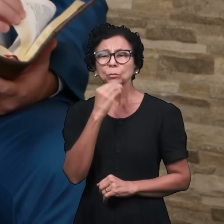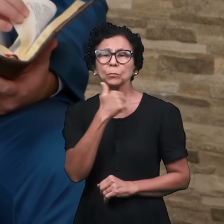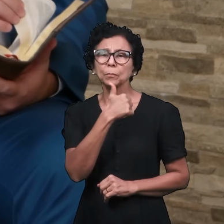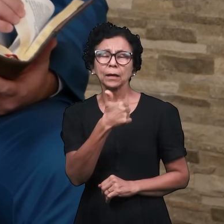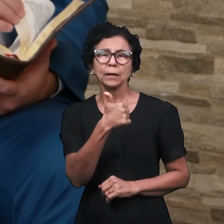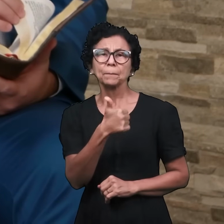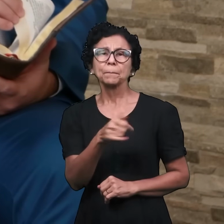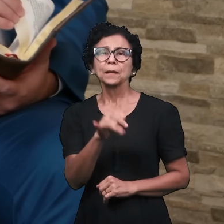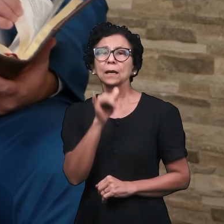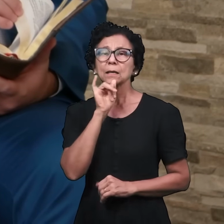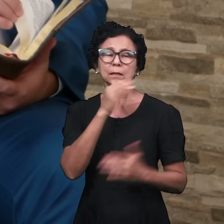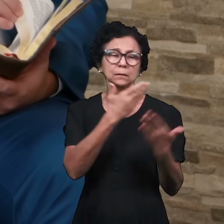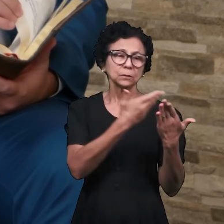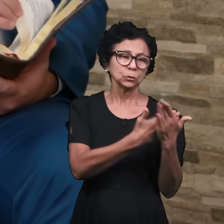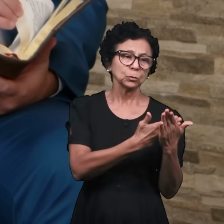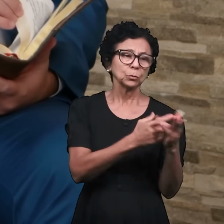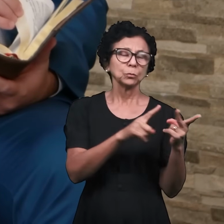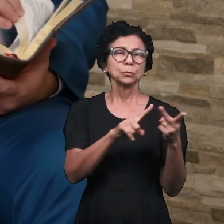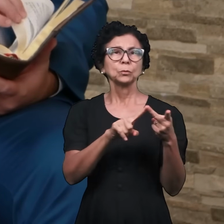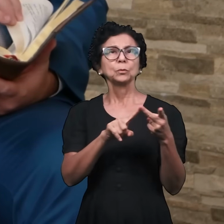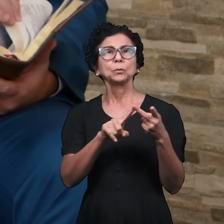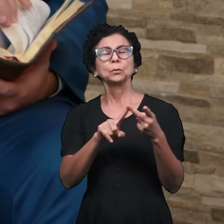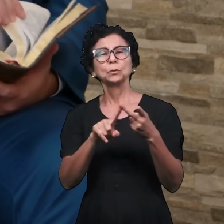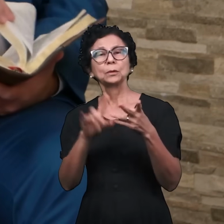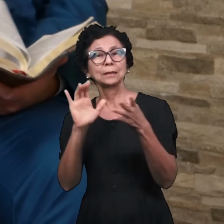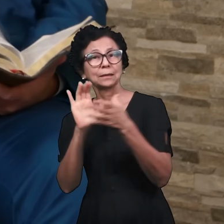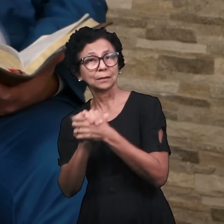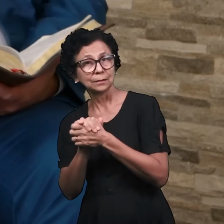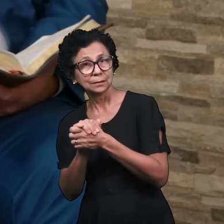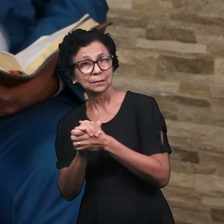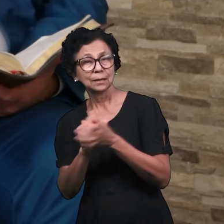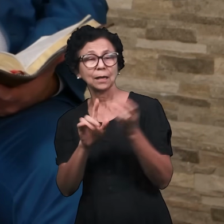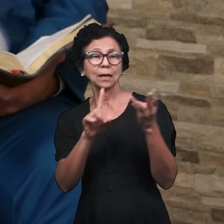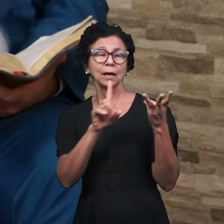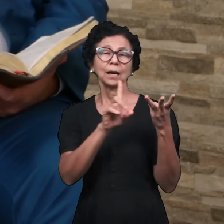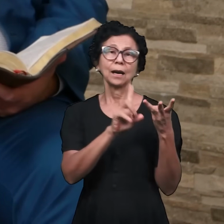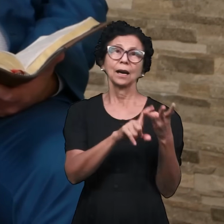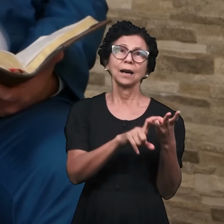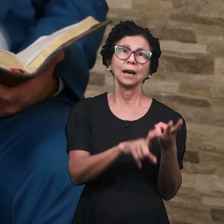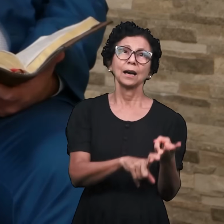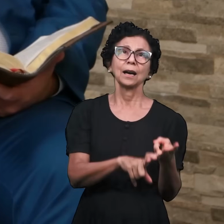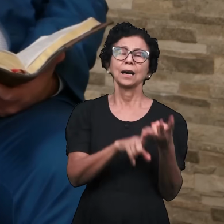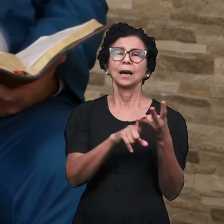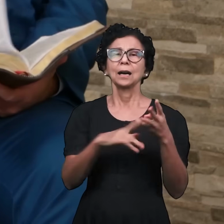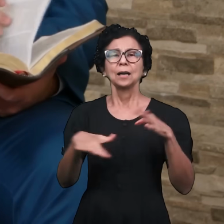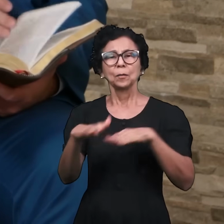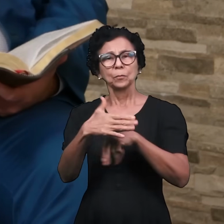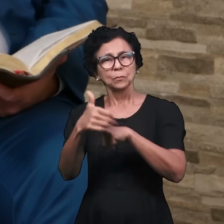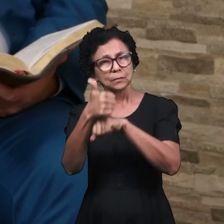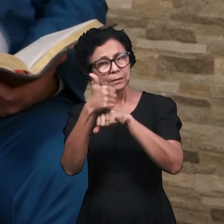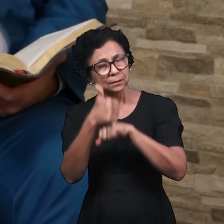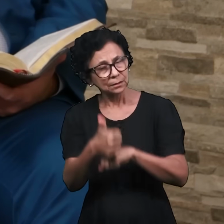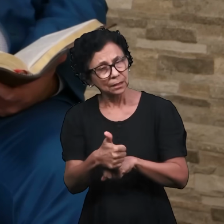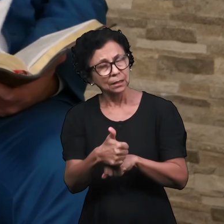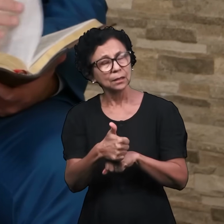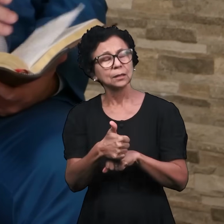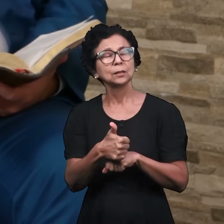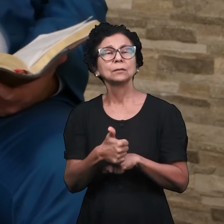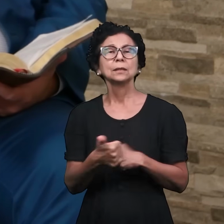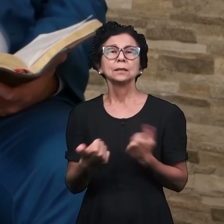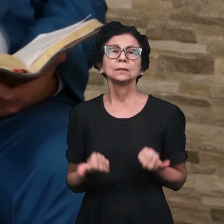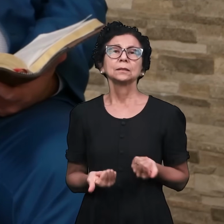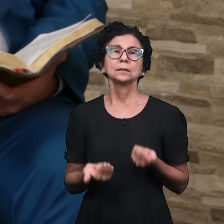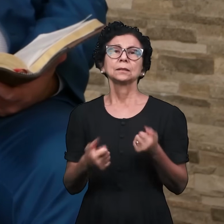bem. Por exemplo, nos estudos, na hora de constituir uma família, ao exercer a atividade profissional, em especial